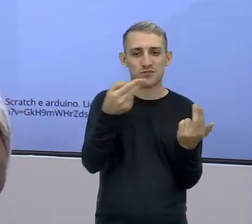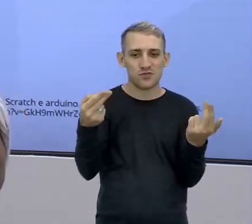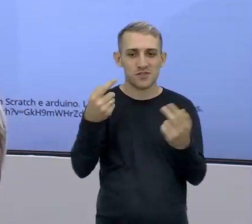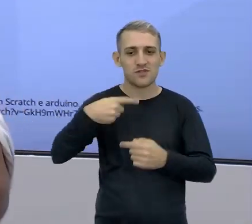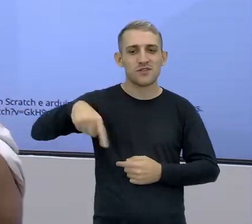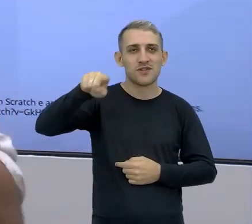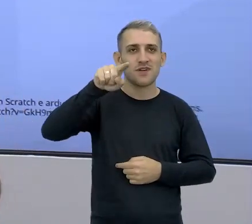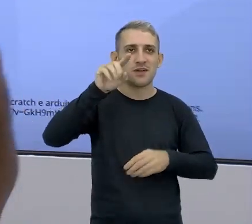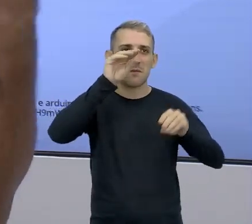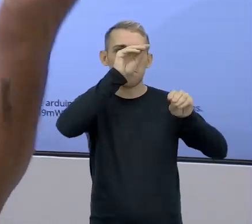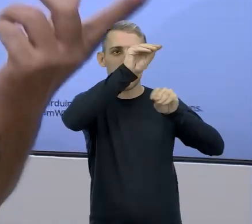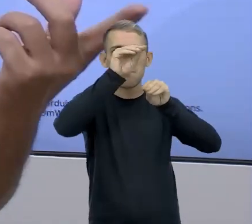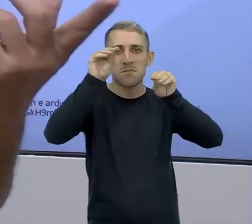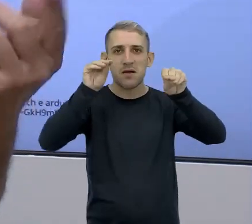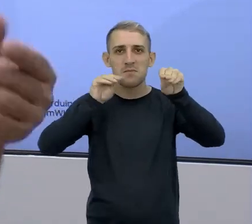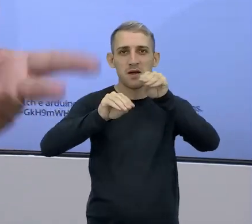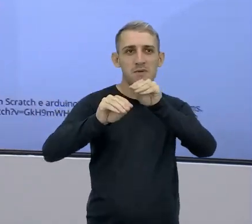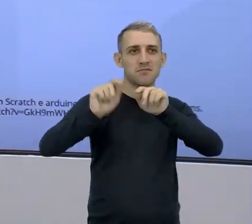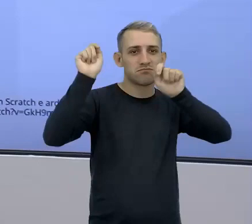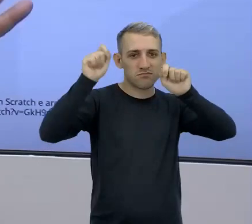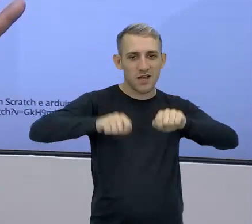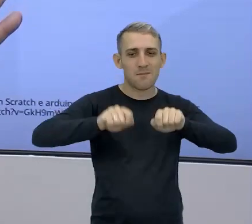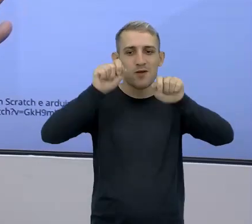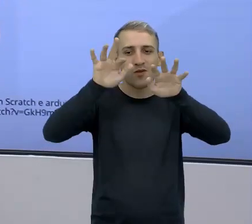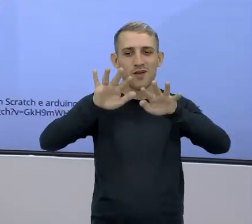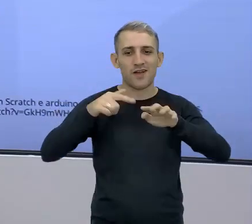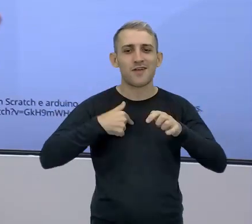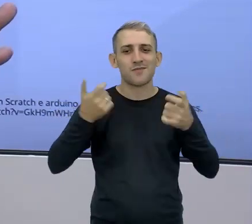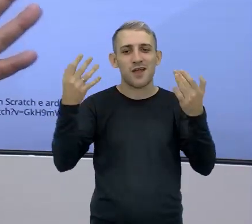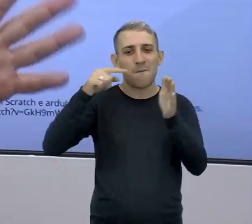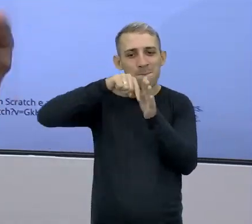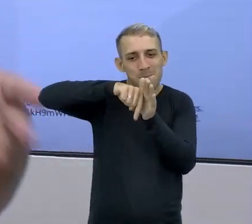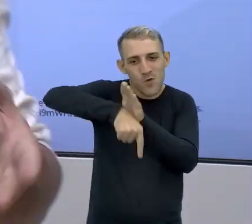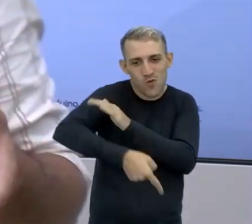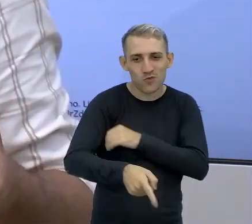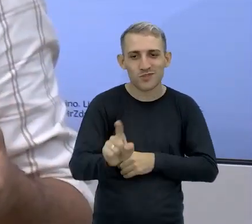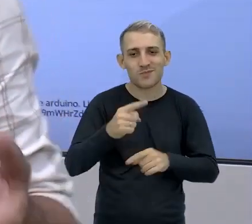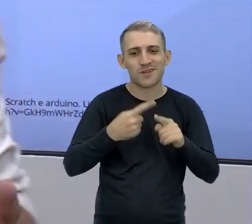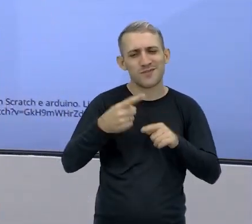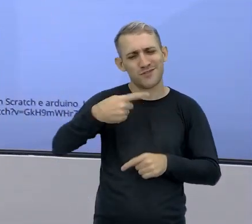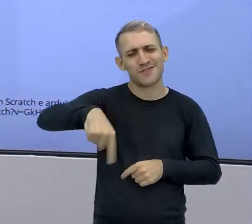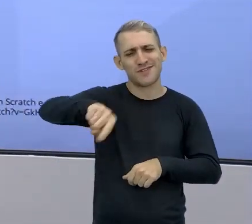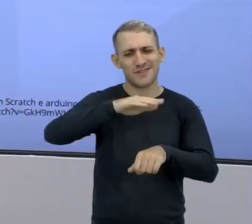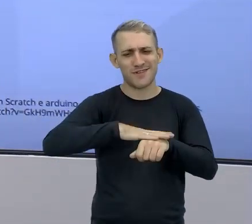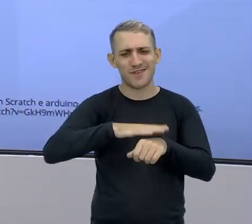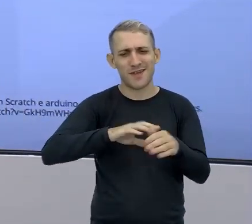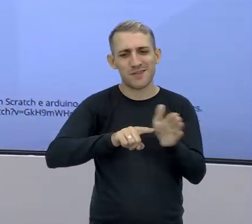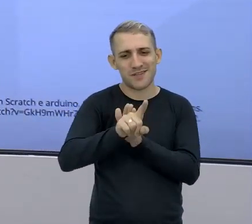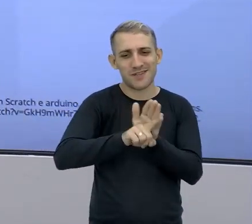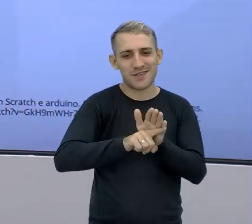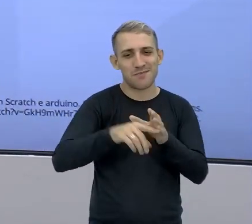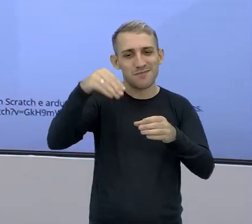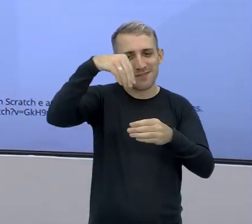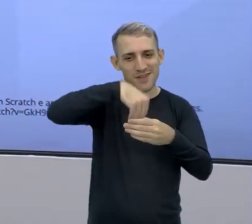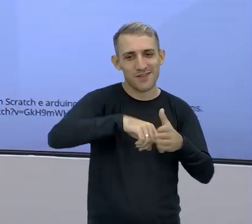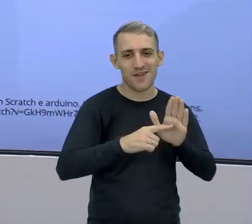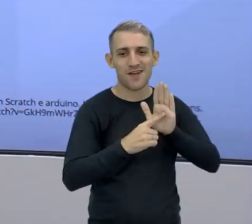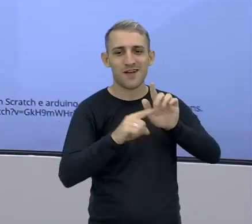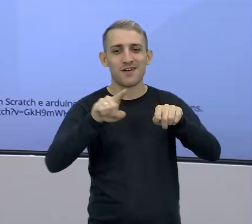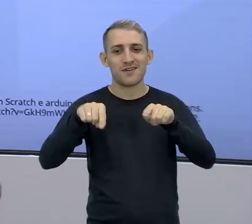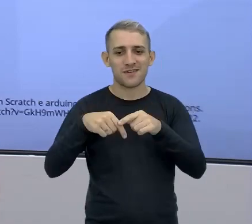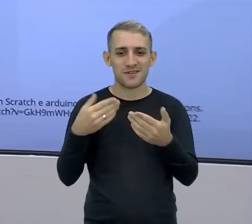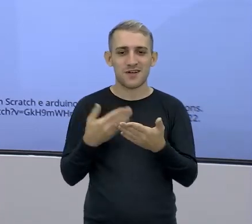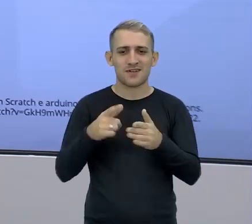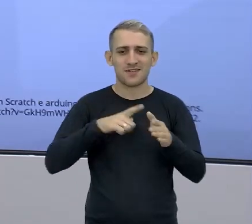vai encaixando e ali você vai programando. Eu não vou me aprofundar mais nisso, porque você vai fazer uma pesquisa para apresentar na sala de aula. Então eu tenho certeza que você